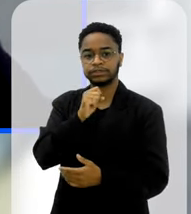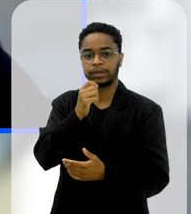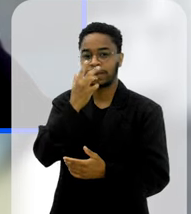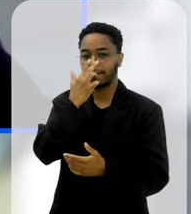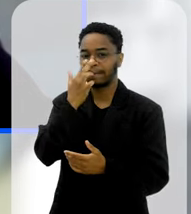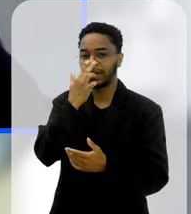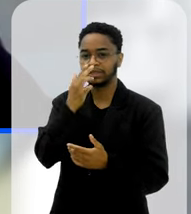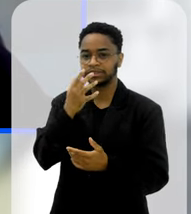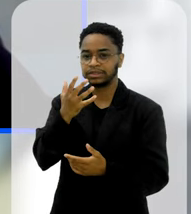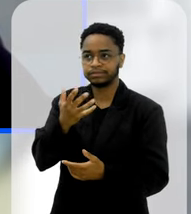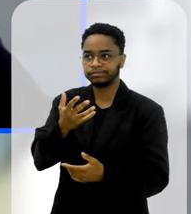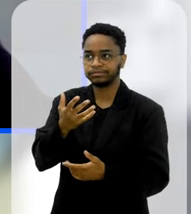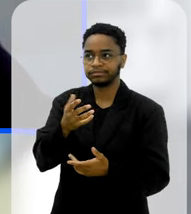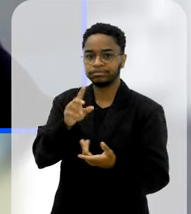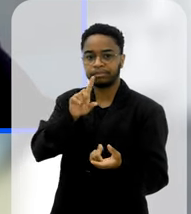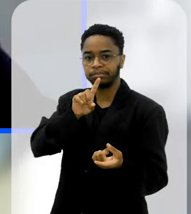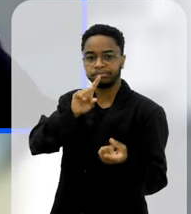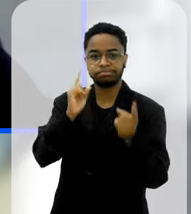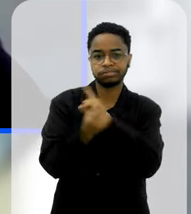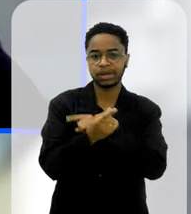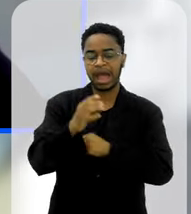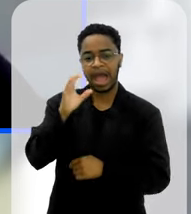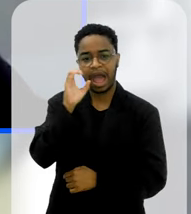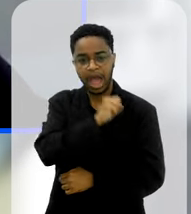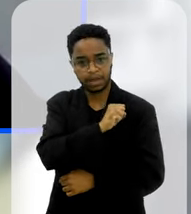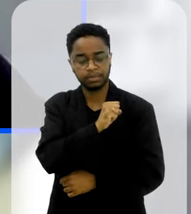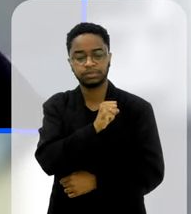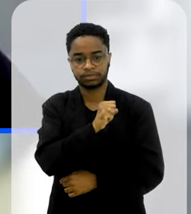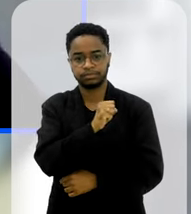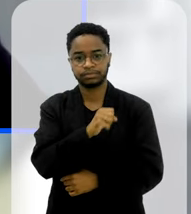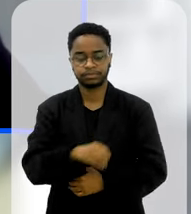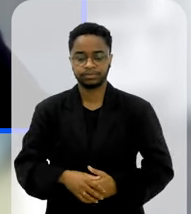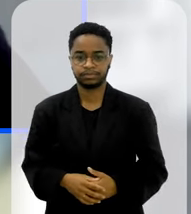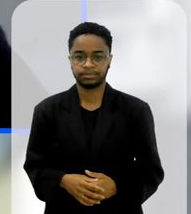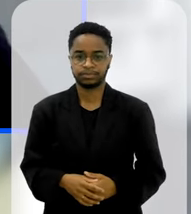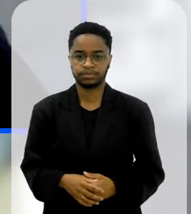envelhecimento de uma forma muito súbita, vamos dizer assim.